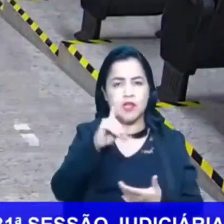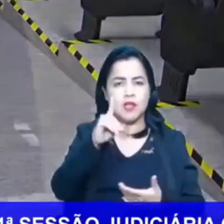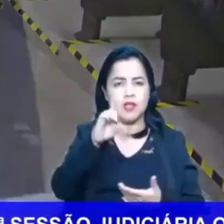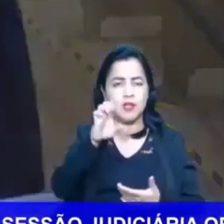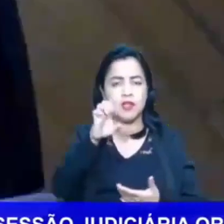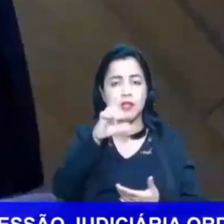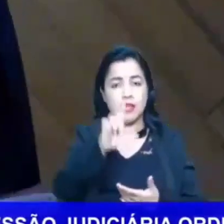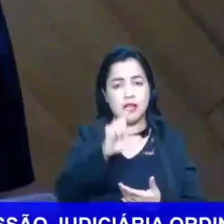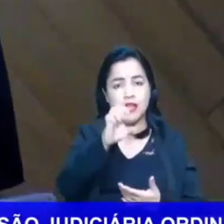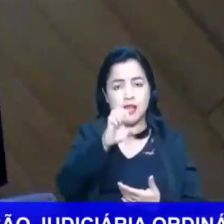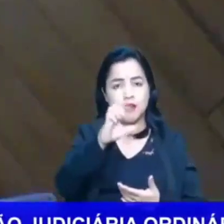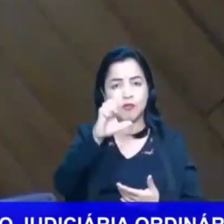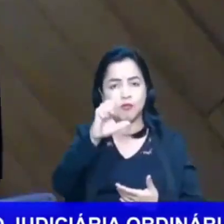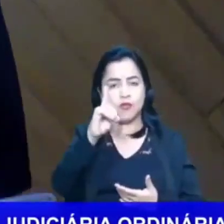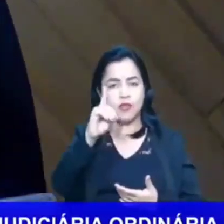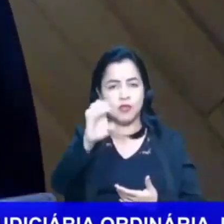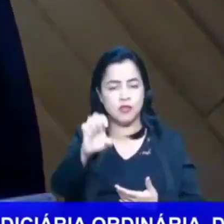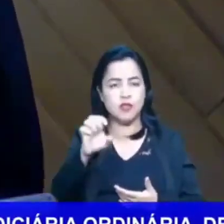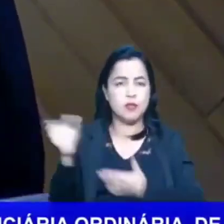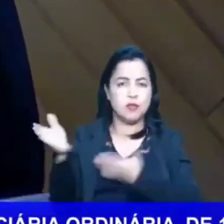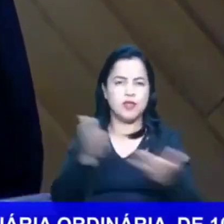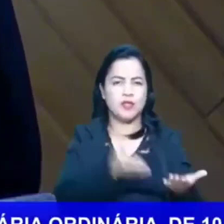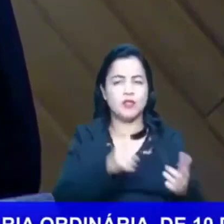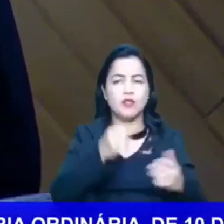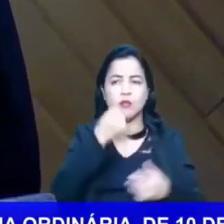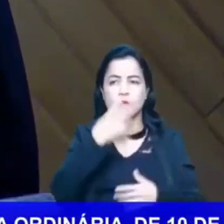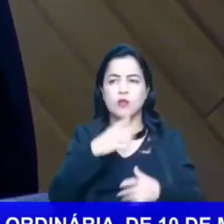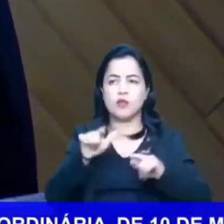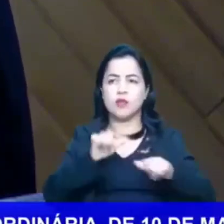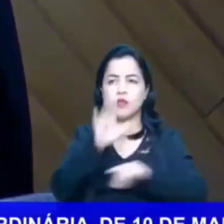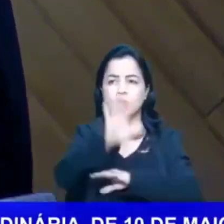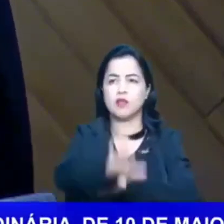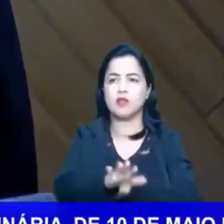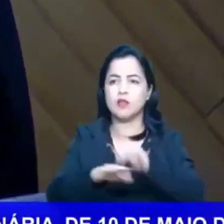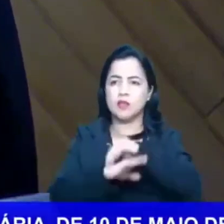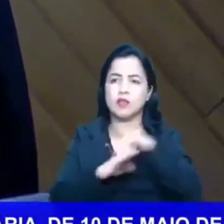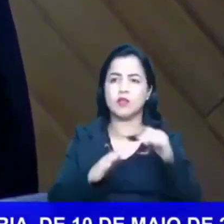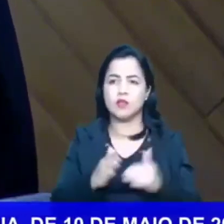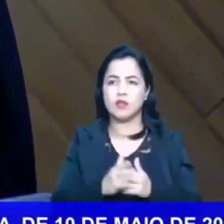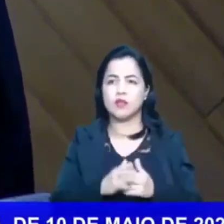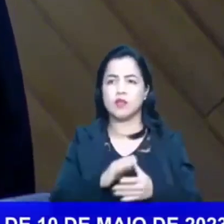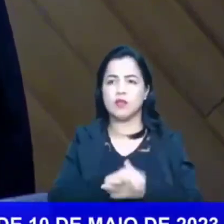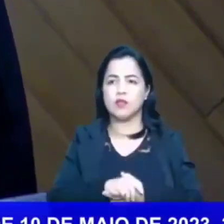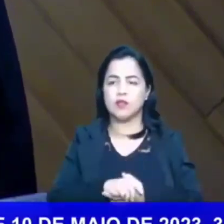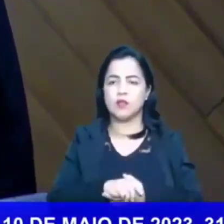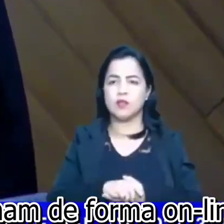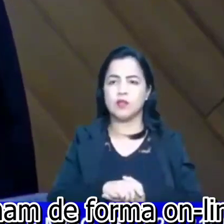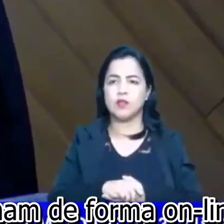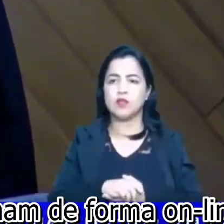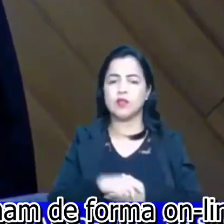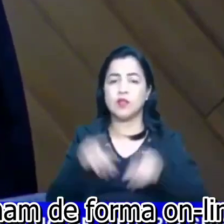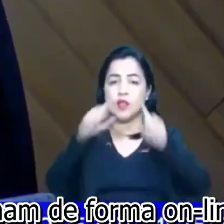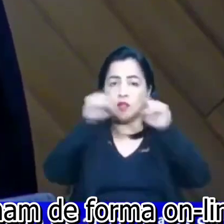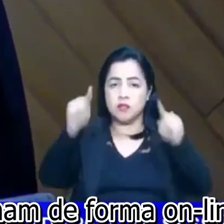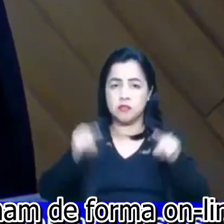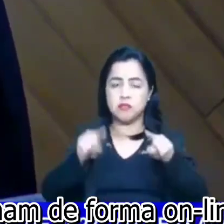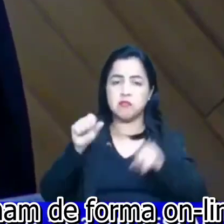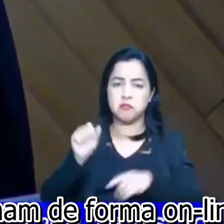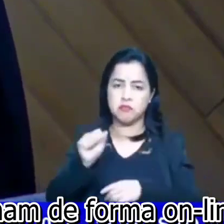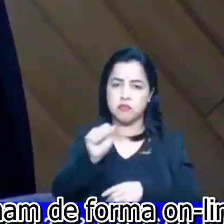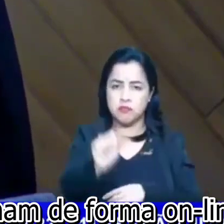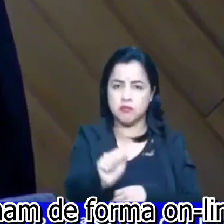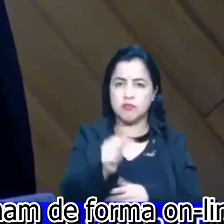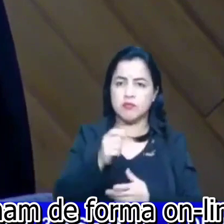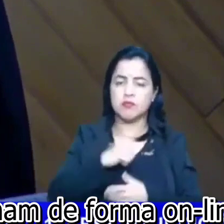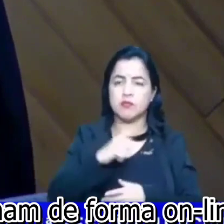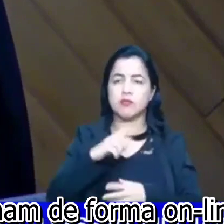palavra. Imagem direcionada ao Dr. Helder, que está em pé na tribuna, à sua frente o microfone. Aos servidores aqui presentes. Atrás parede amadeirada